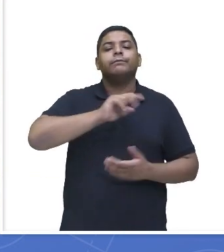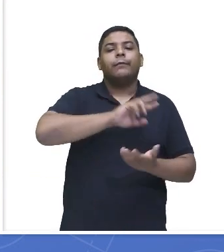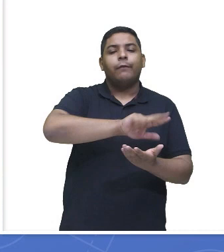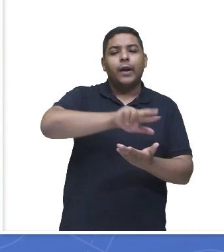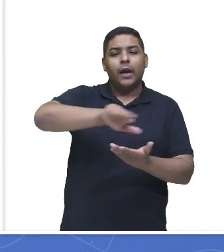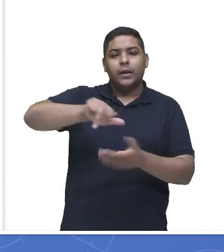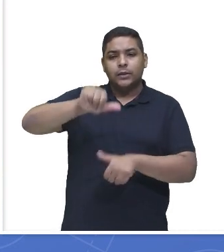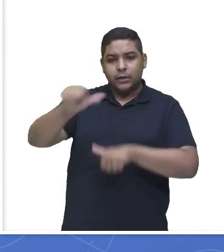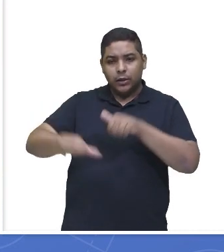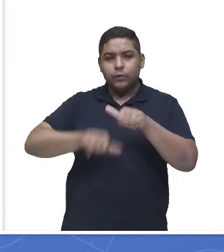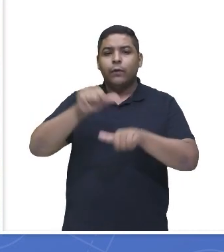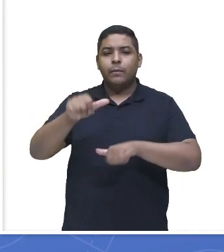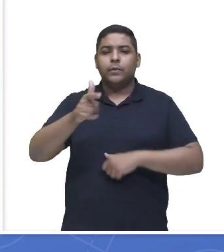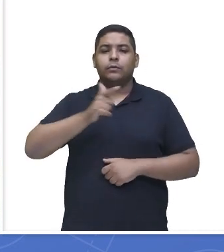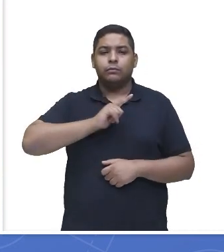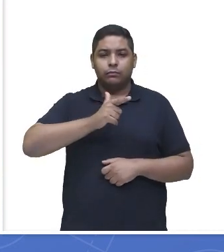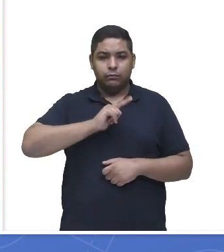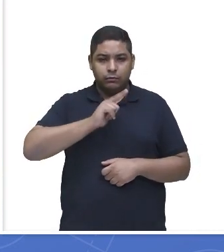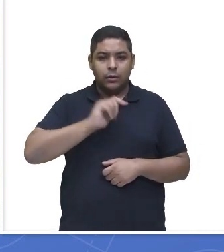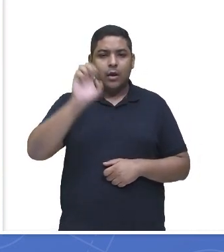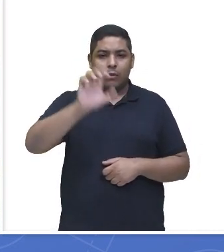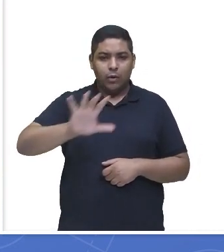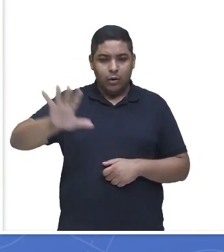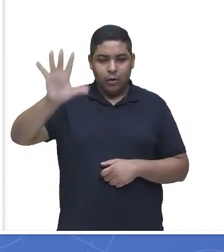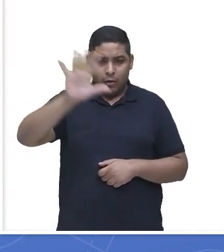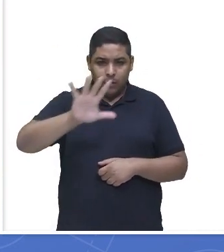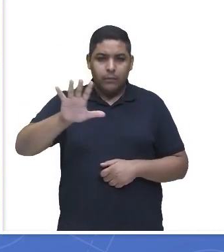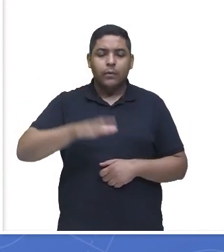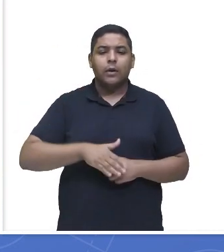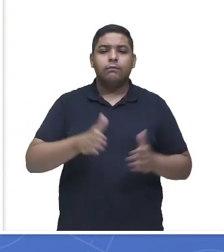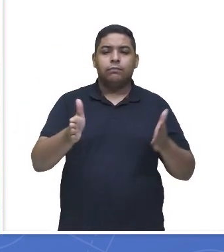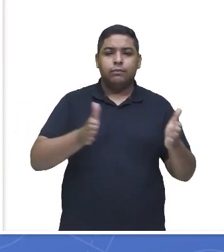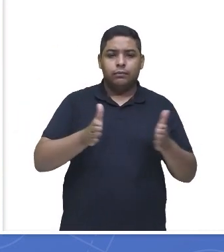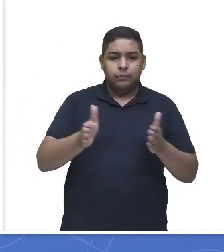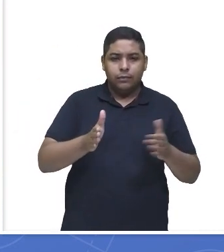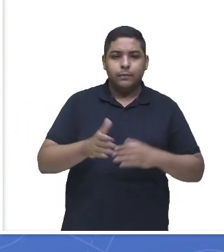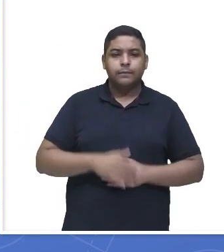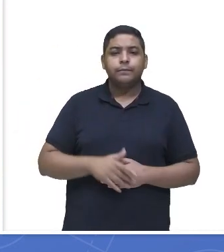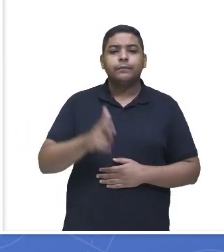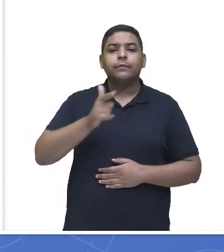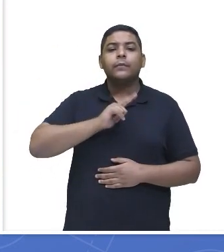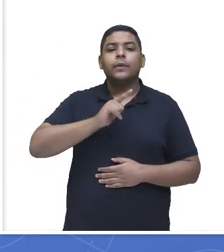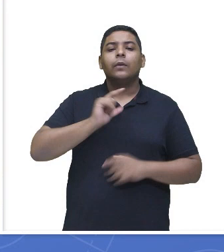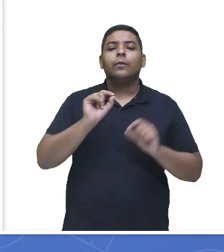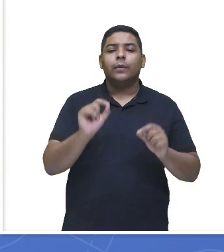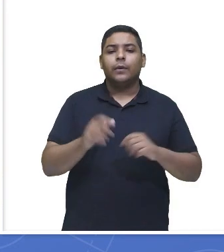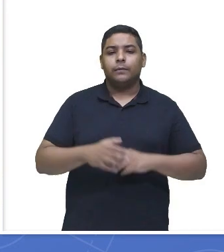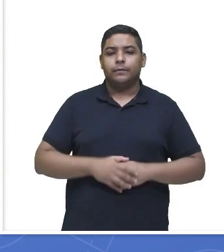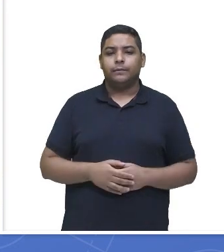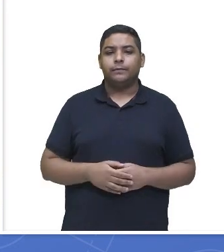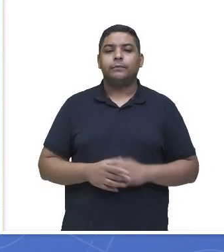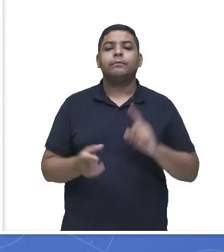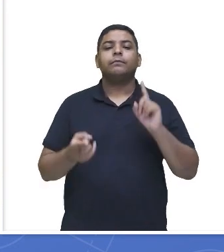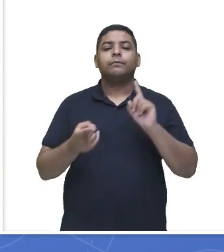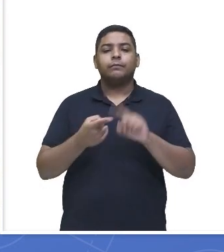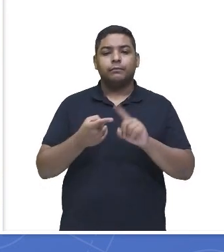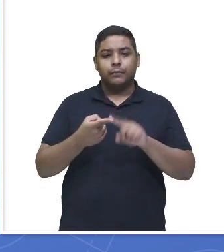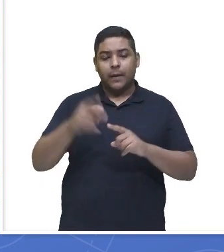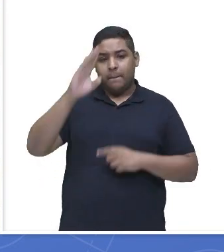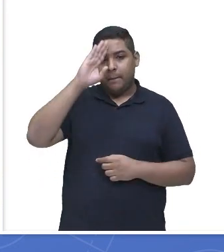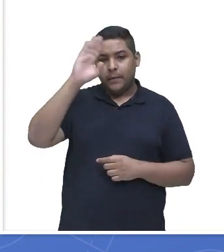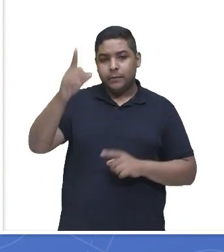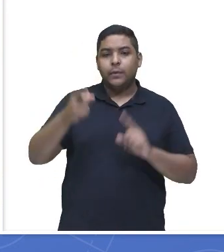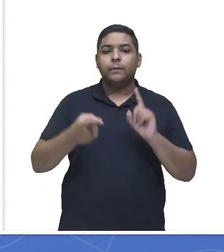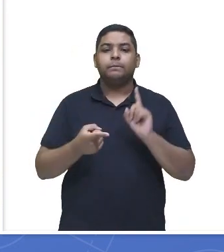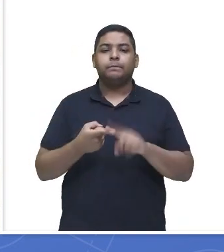transformações ocorreram no pensamento europeu da época, dos quais se destacam. Vamos lembrar aí? Gente,